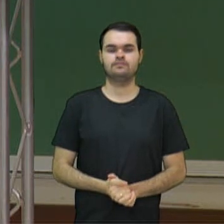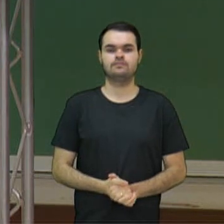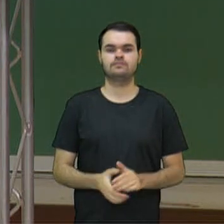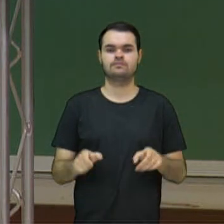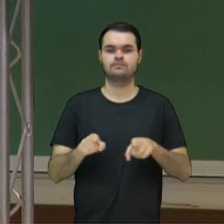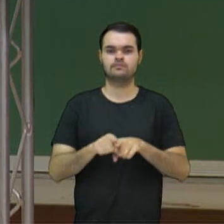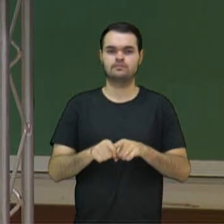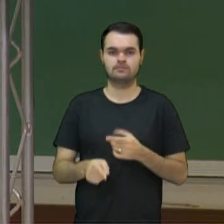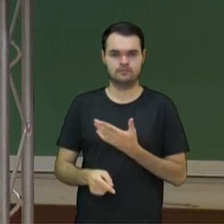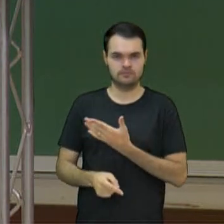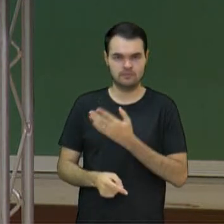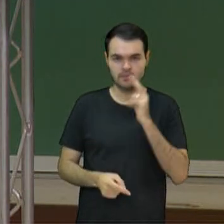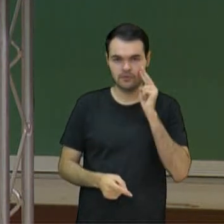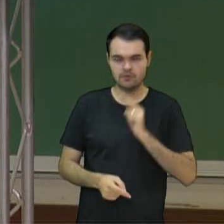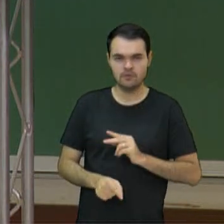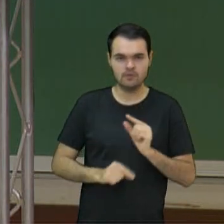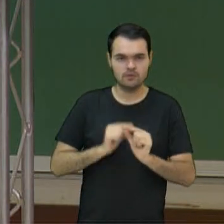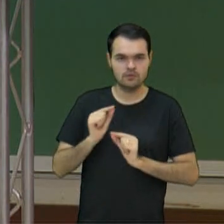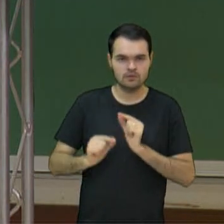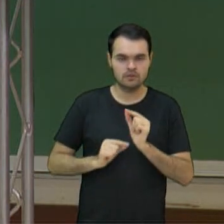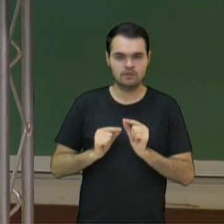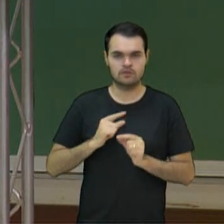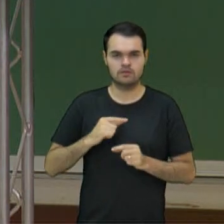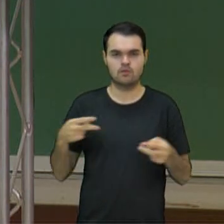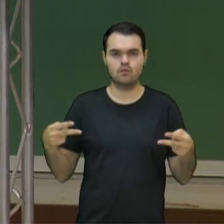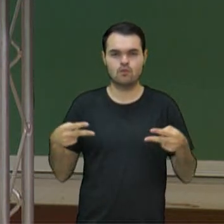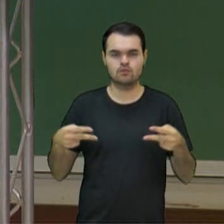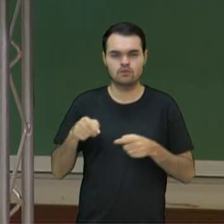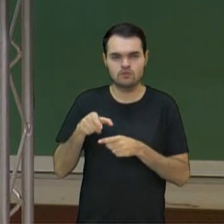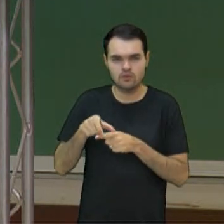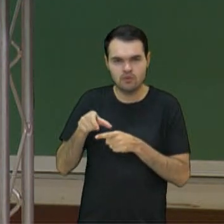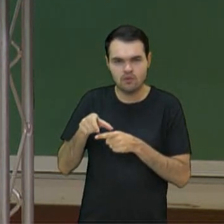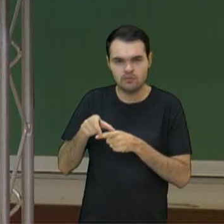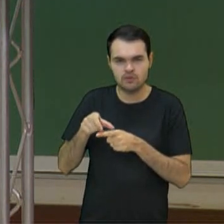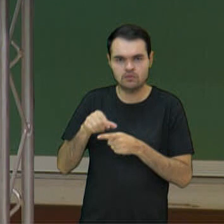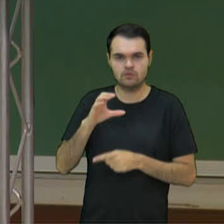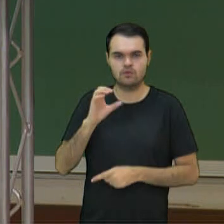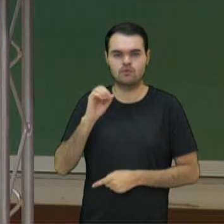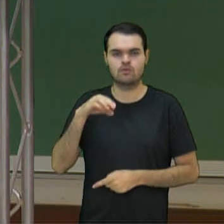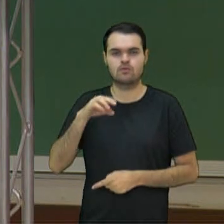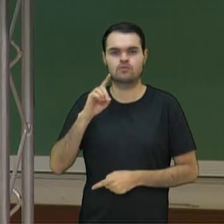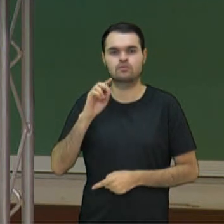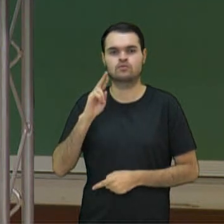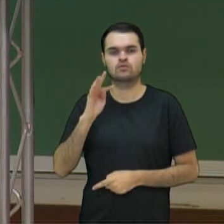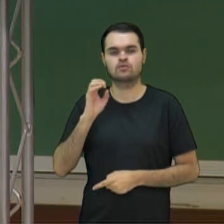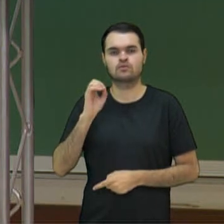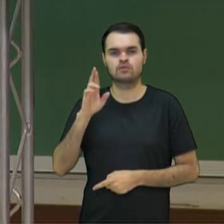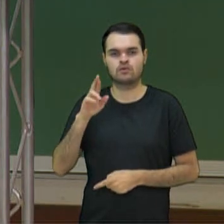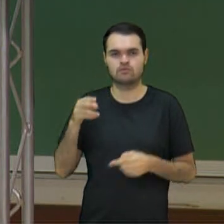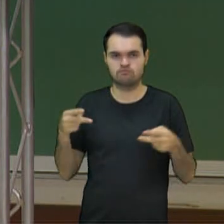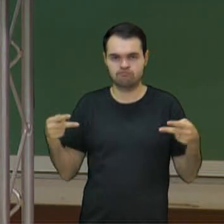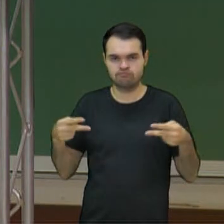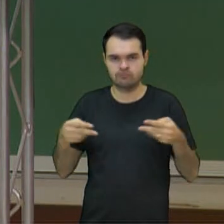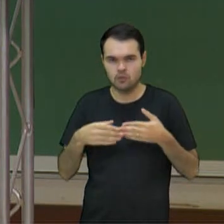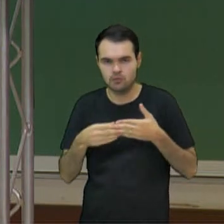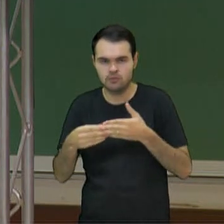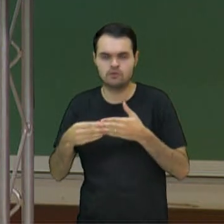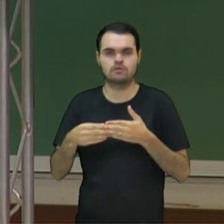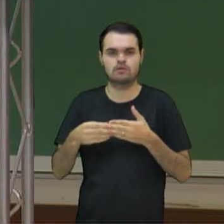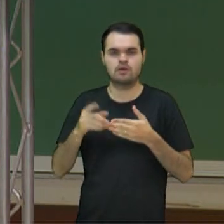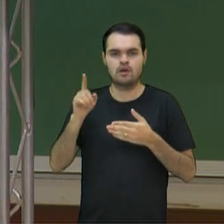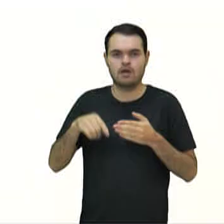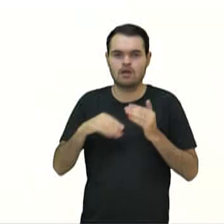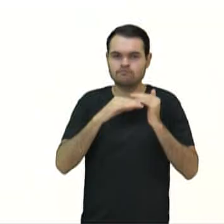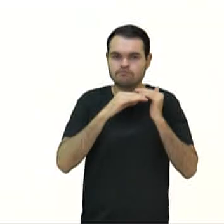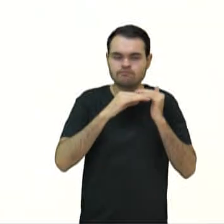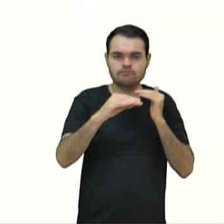Também aqui nós vamos ver que um condutor ôhmico é um condutor linear, né? É todo o